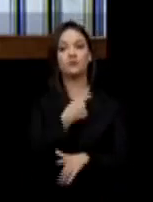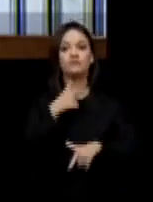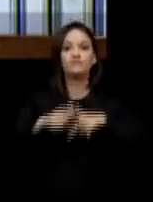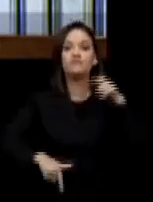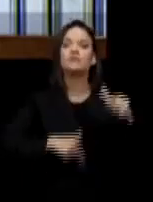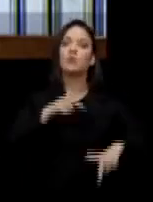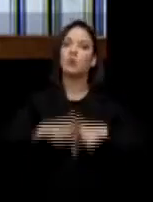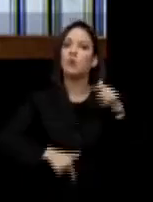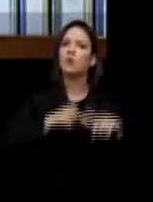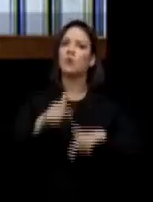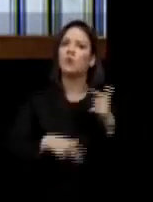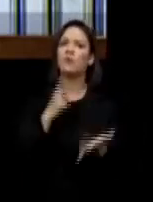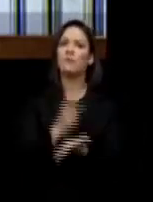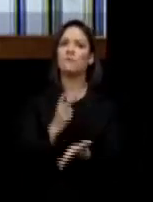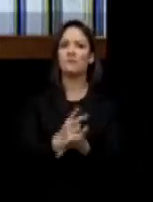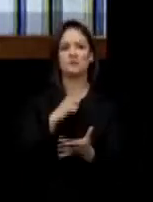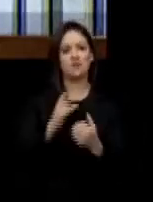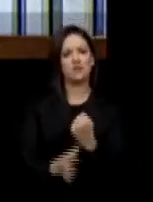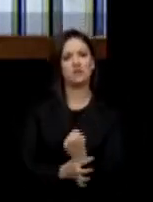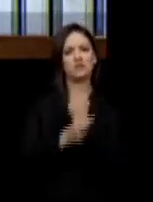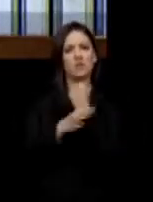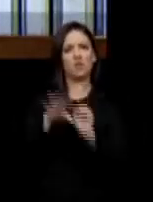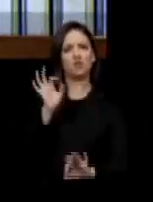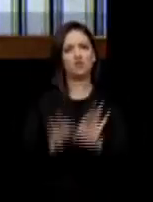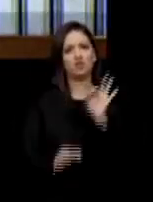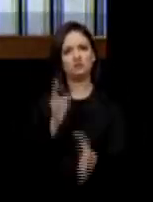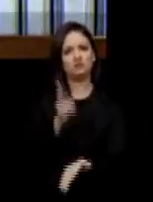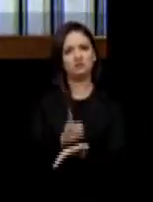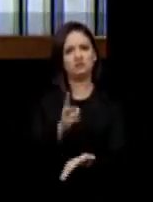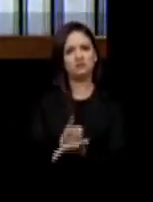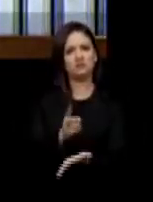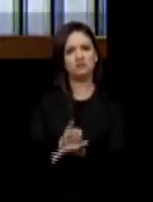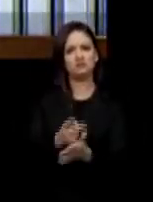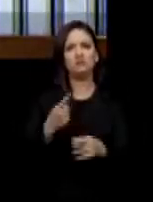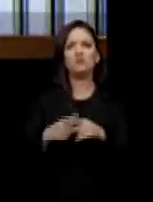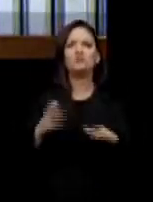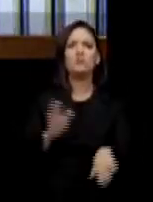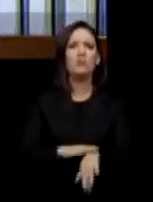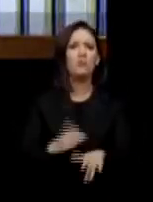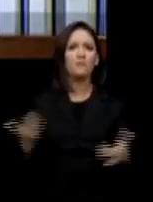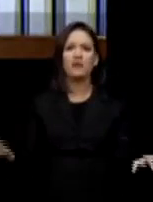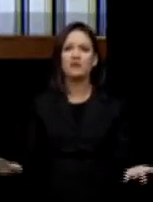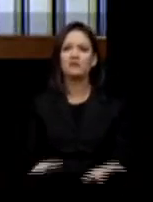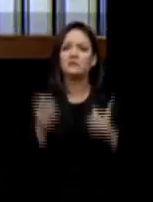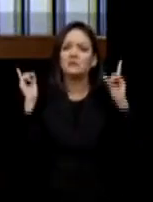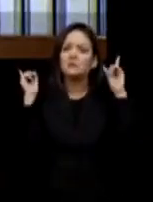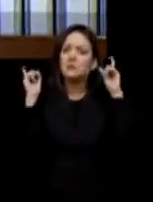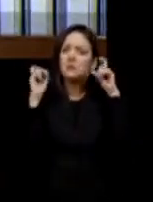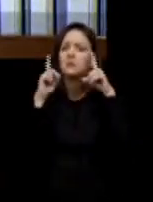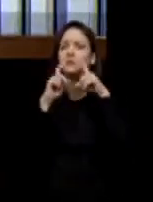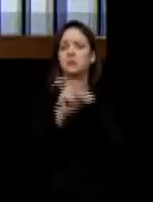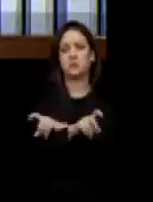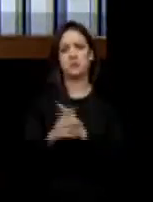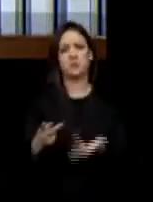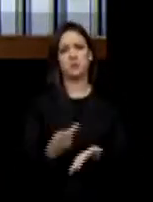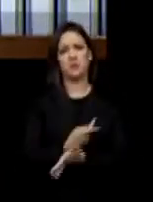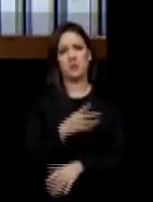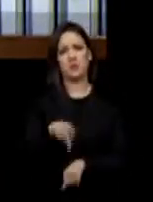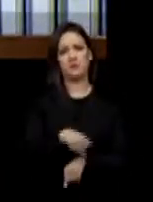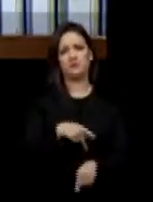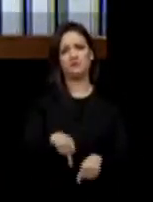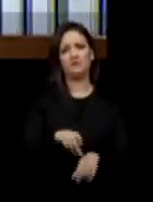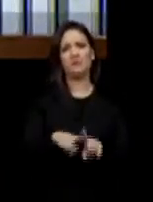para garantir a segurança jurídica, a fim de que cruzemos este momento dramático do país, tendo